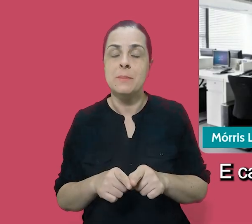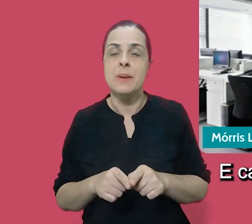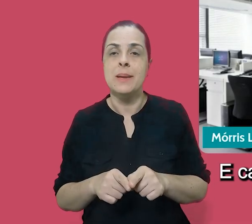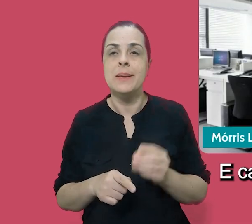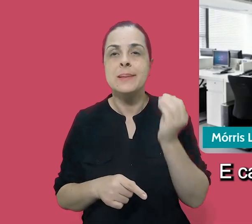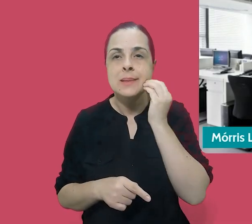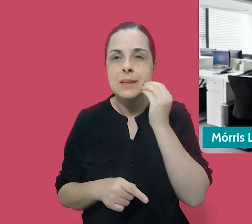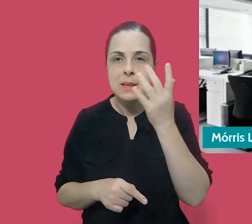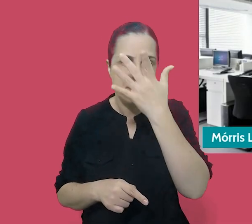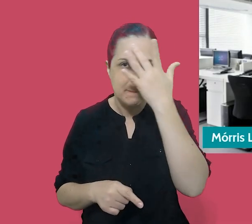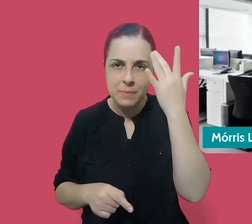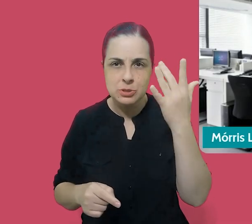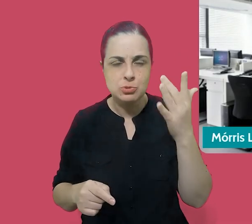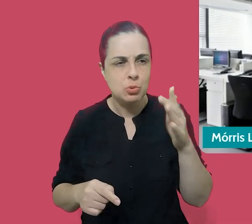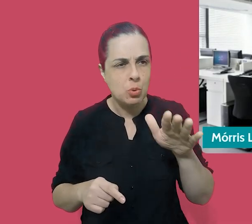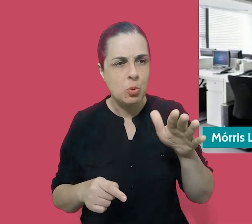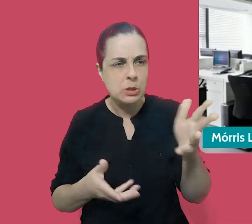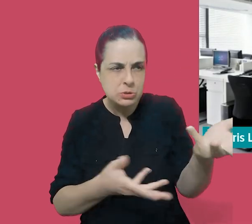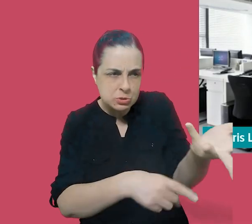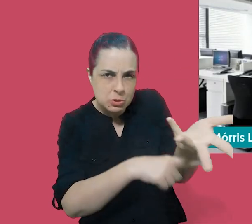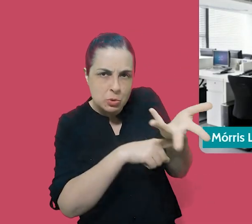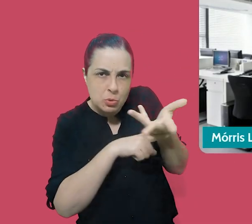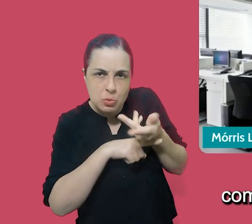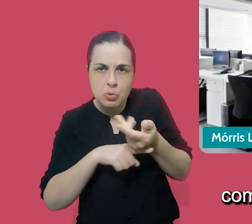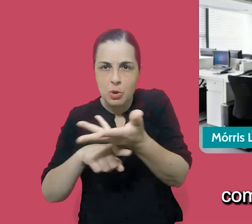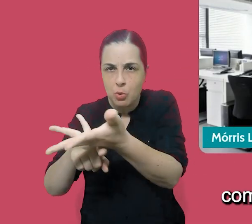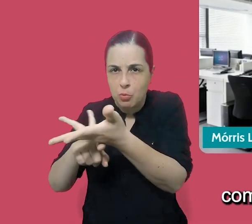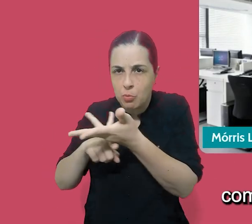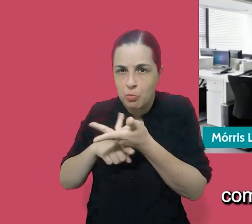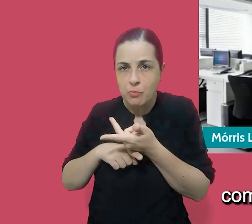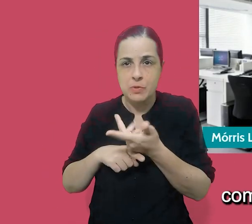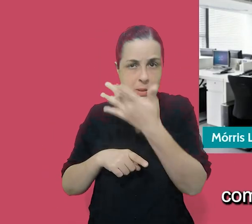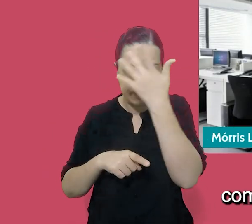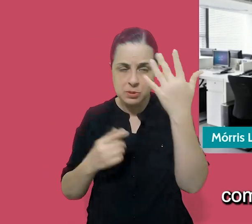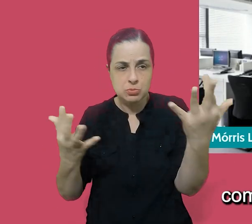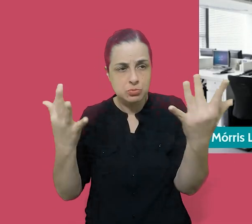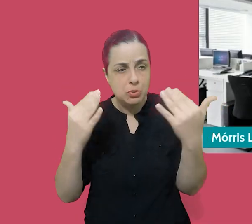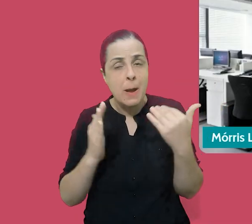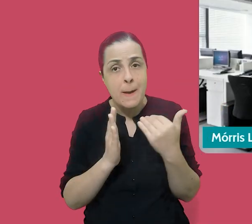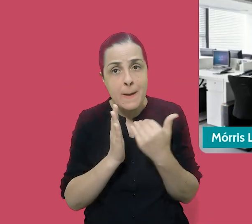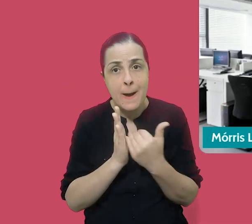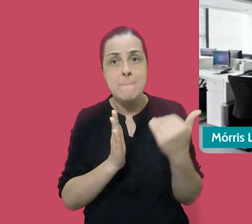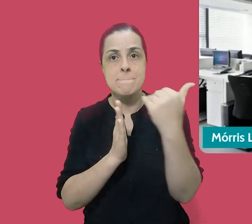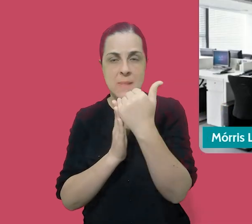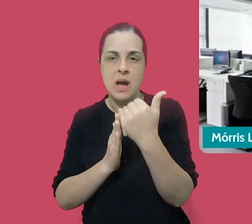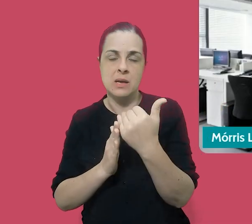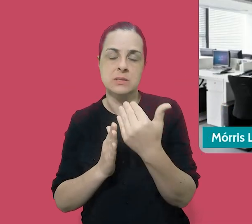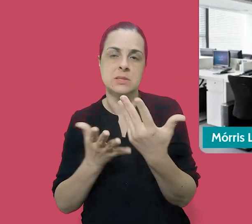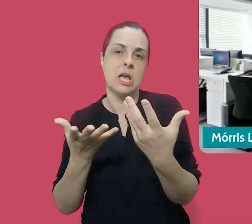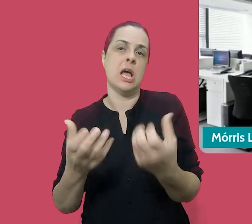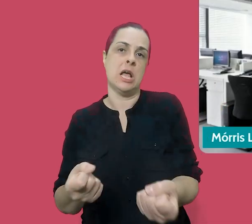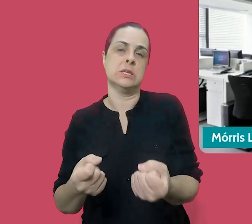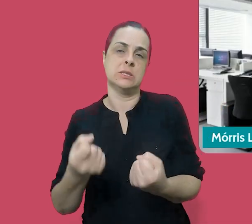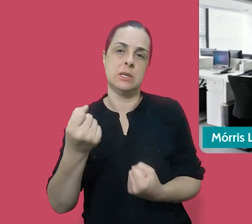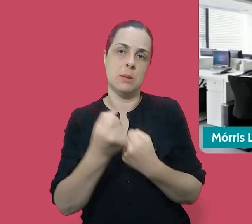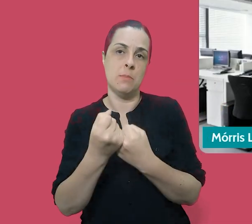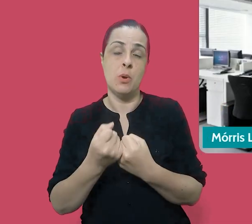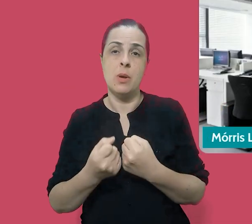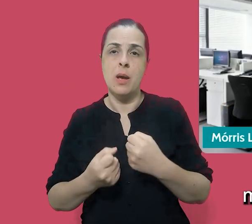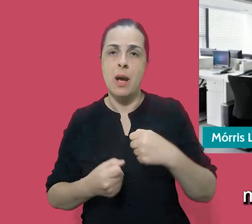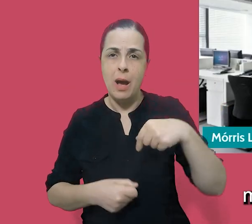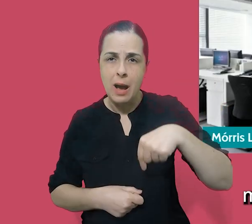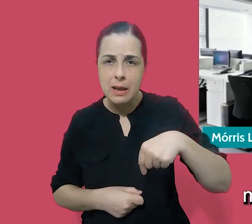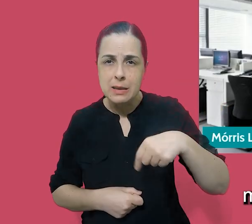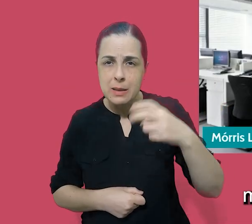pessoas para abraçar essa causa que é de todos, porque também tem isso, né? Como a gente tem essa cultura, não só no Brasil, é uma coisa